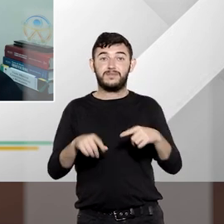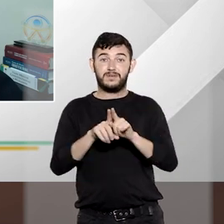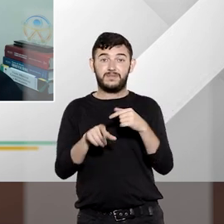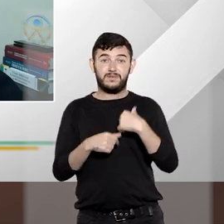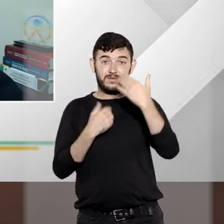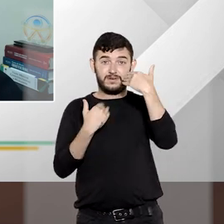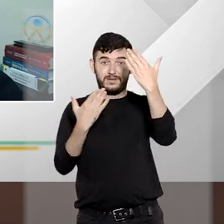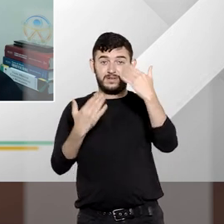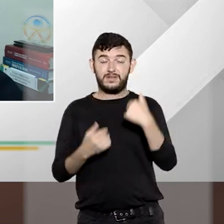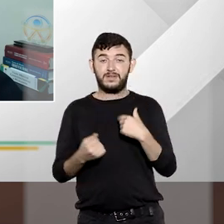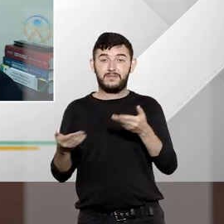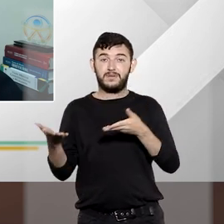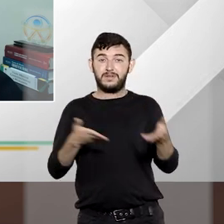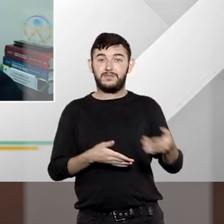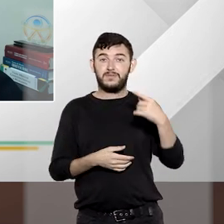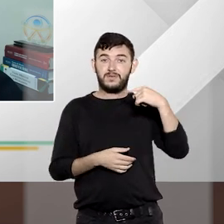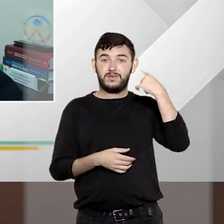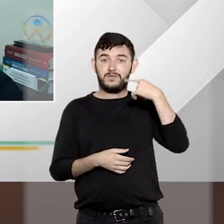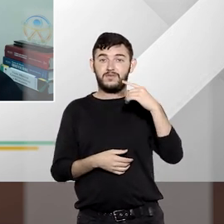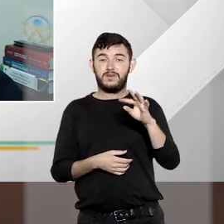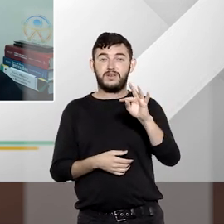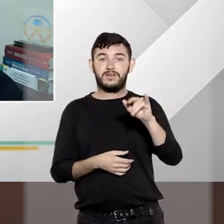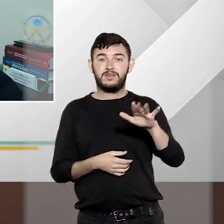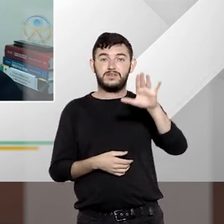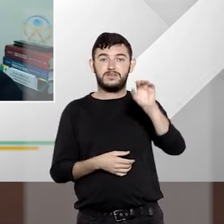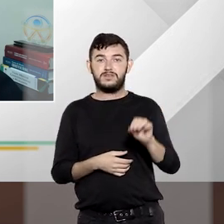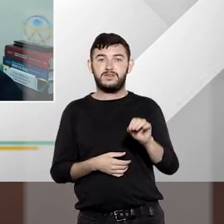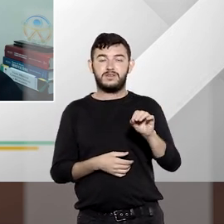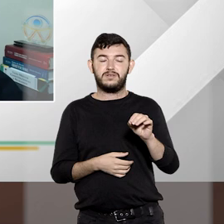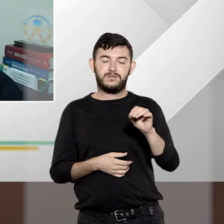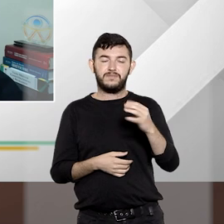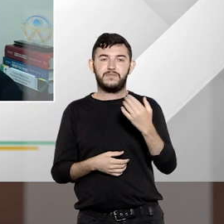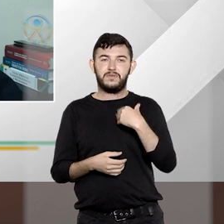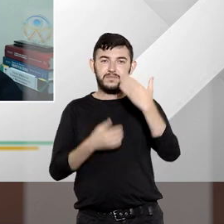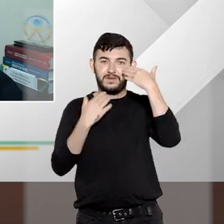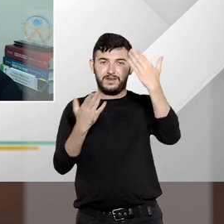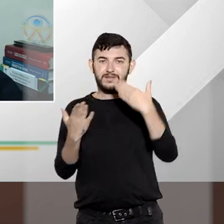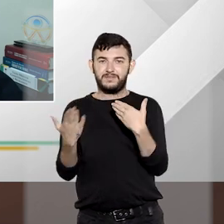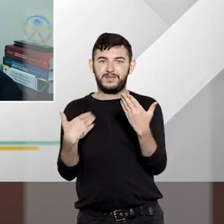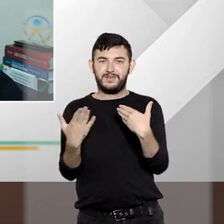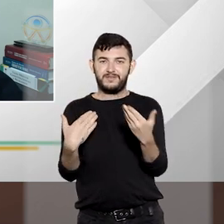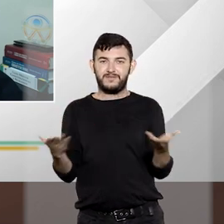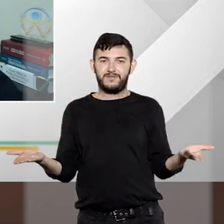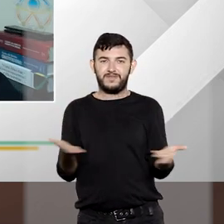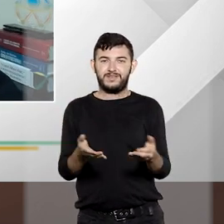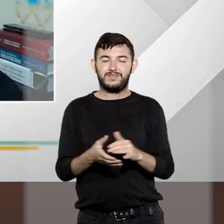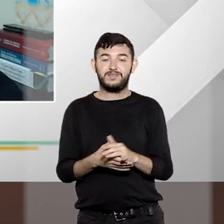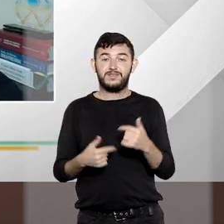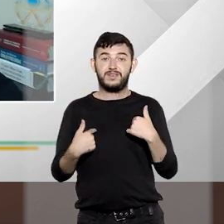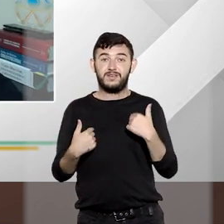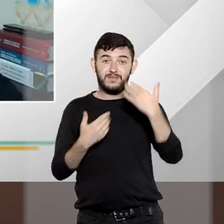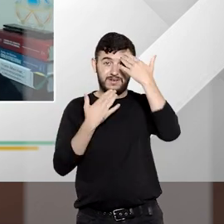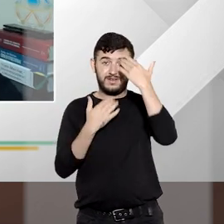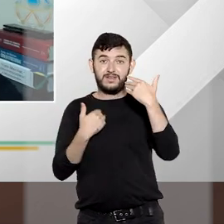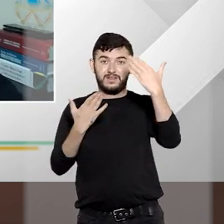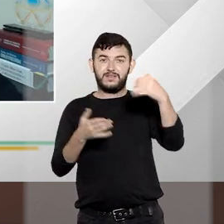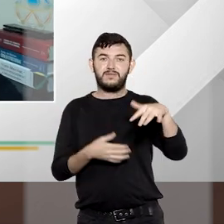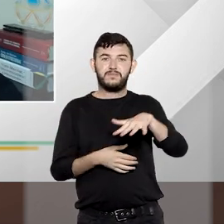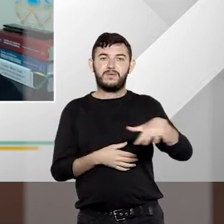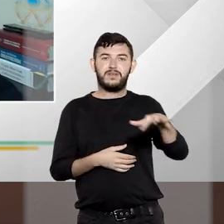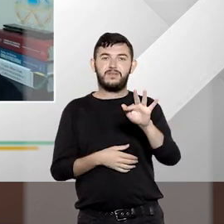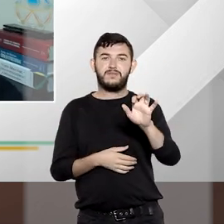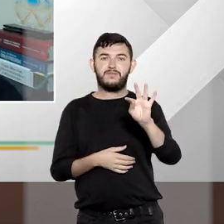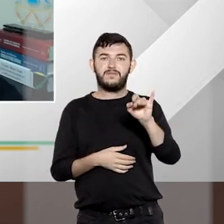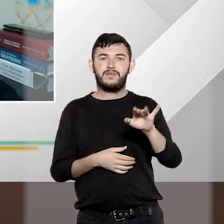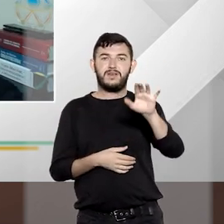Agradeço também, então, a participação do advogado Tiago Elton. Tiago, muitíssimo obrigada pela conversa de hoje. Eu que agradeço pelo espaço,